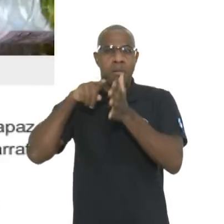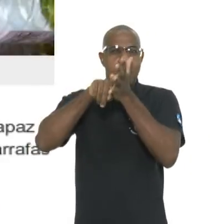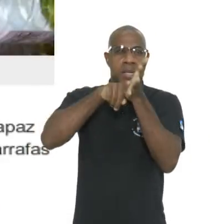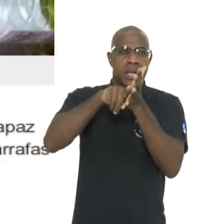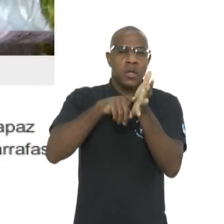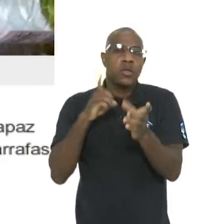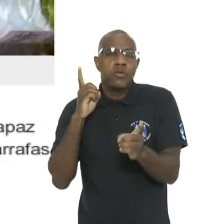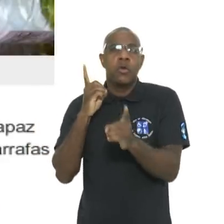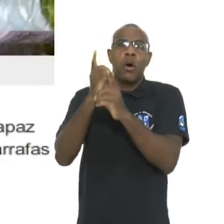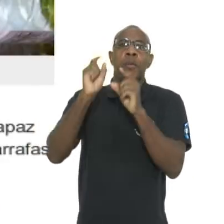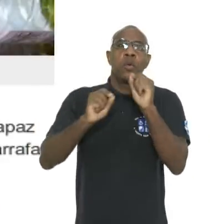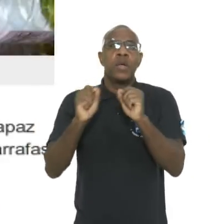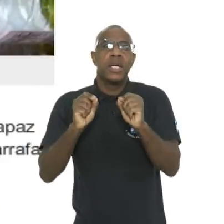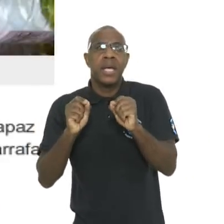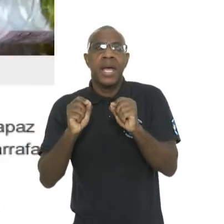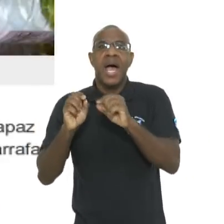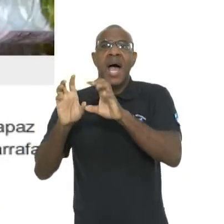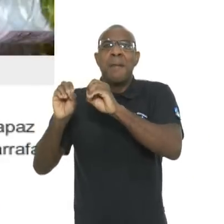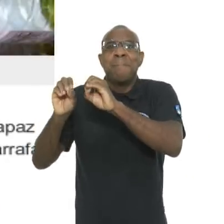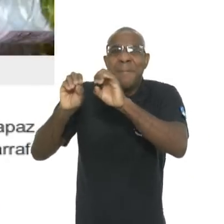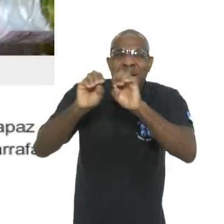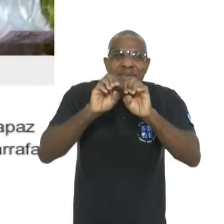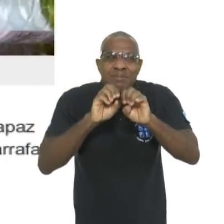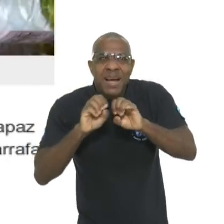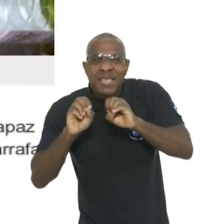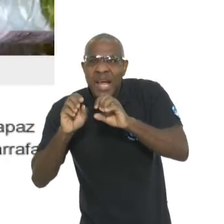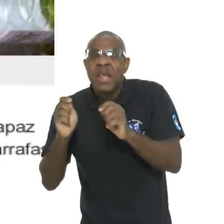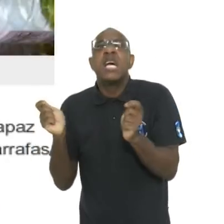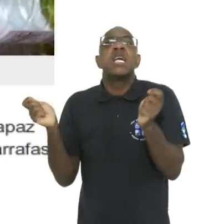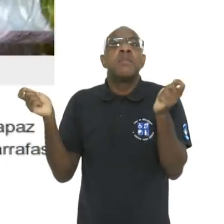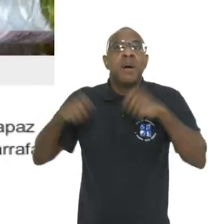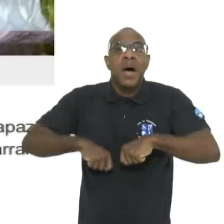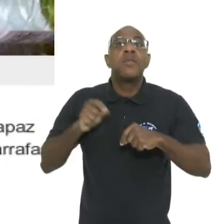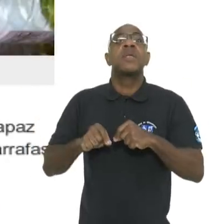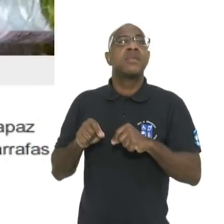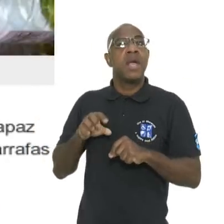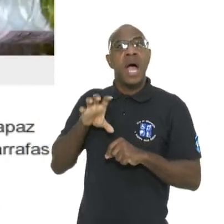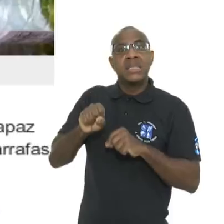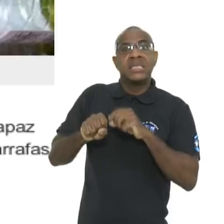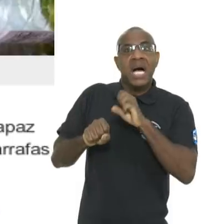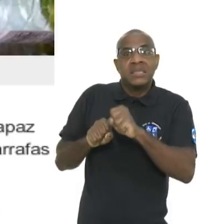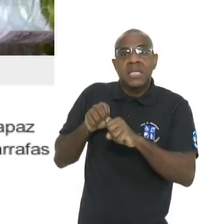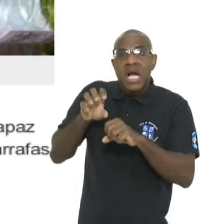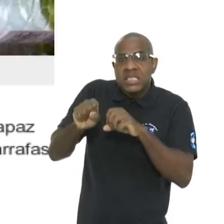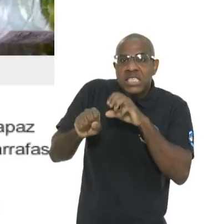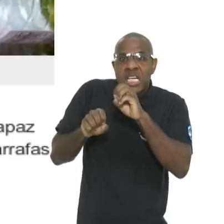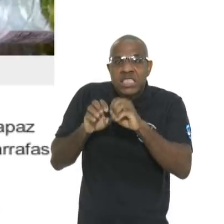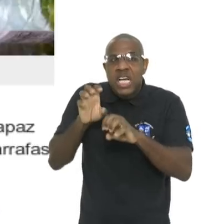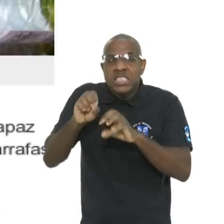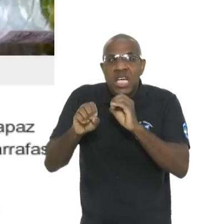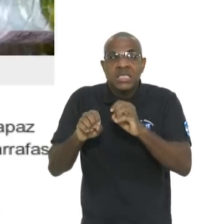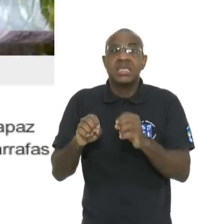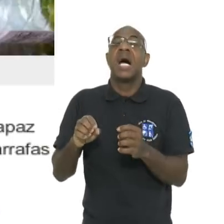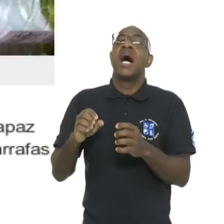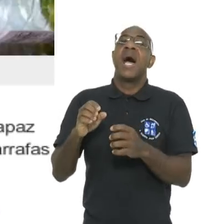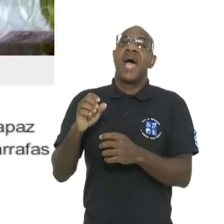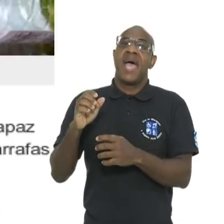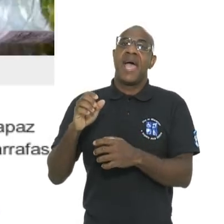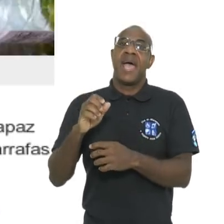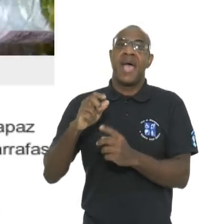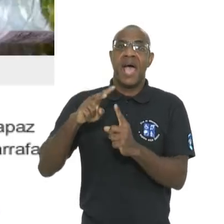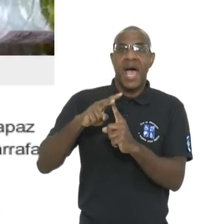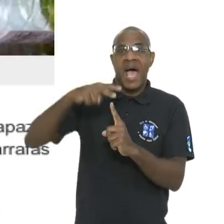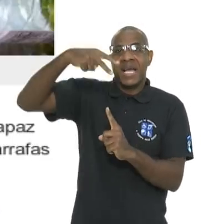bactérias capazes de desintegrar plástico de garrafa PET. Vamos ler lá. Cientistas